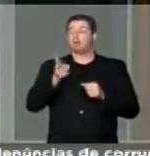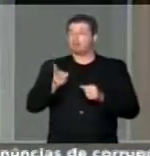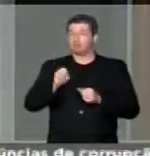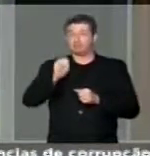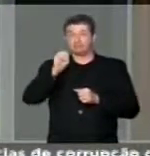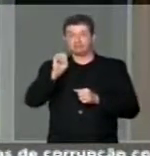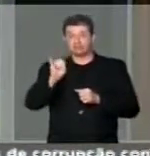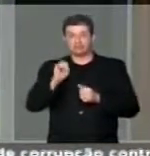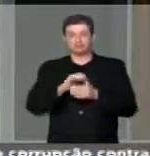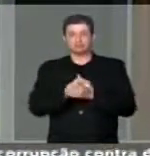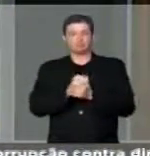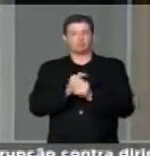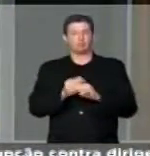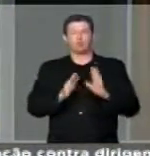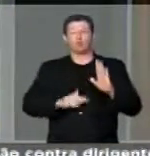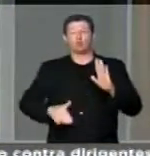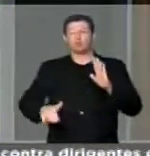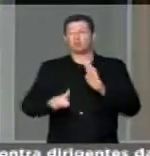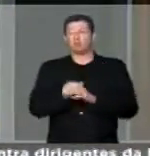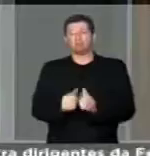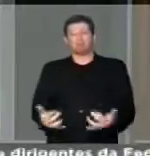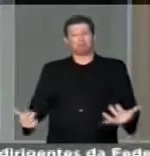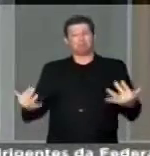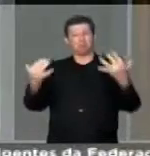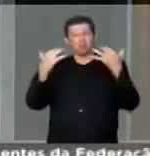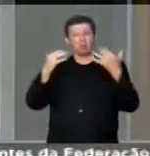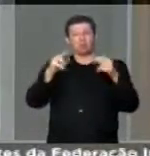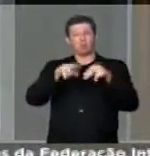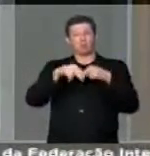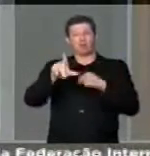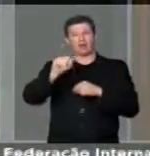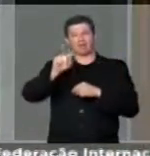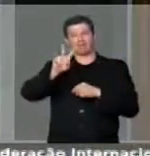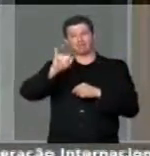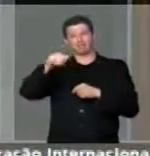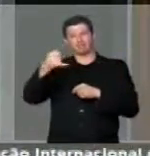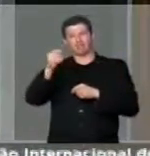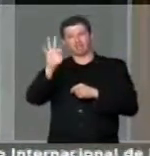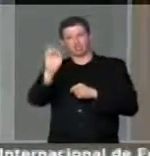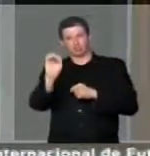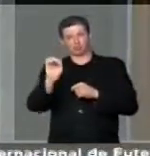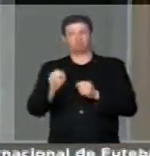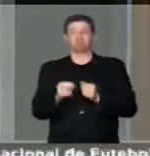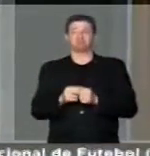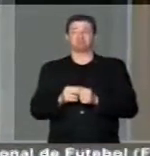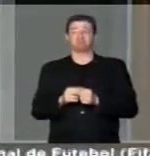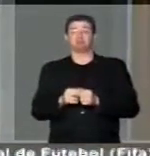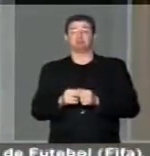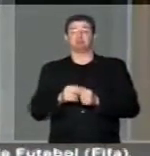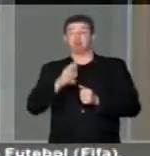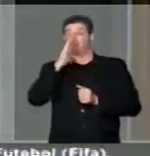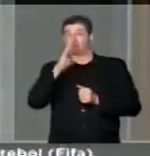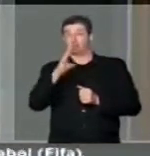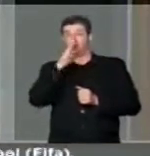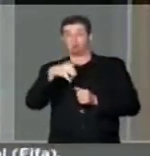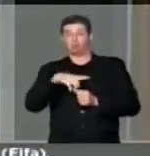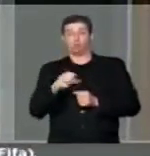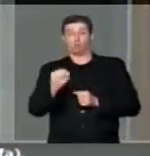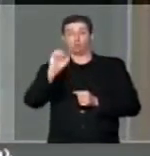mesmo depois de todo o escândalo da Lava Jato, que 80 denúncias,